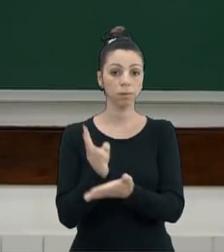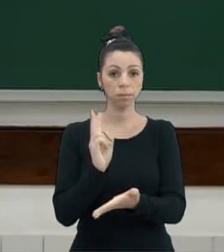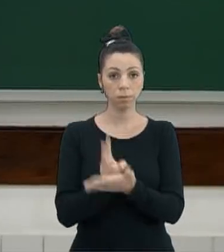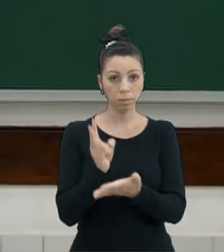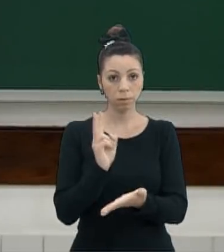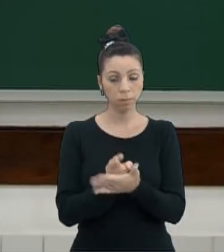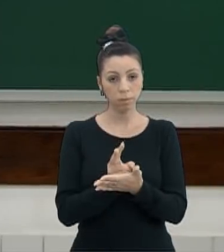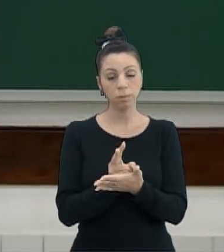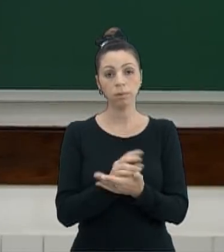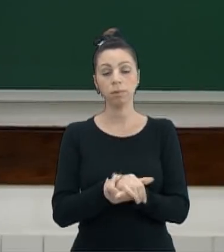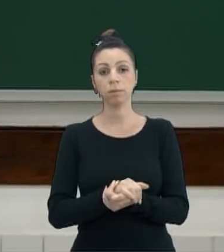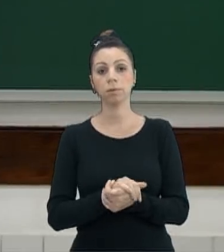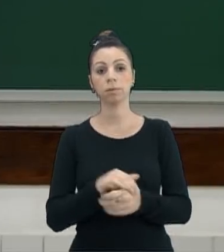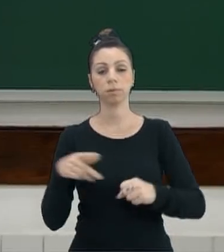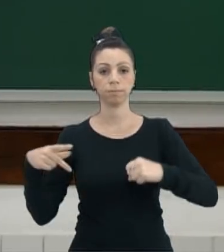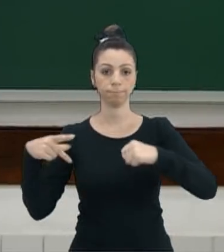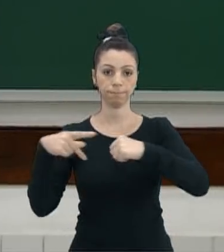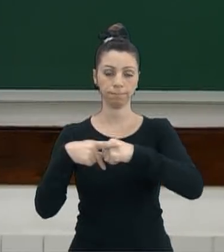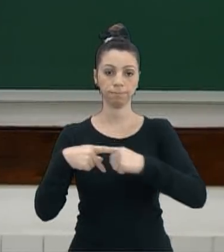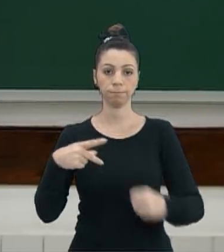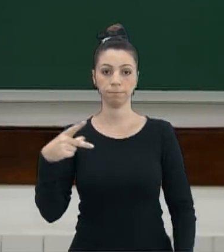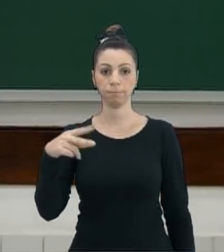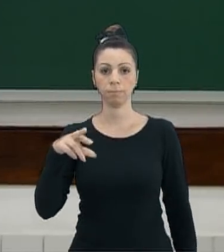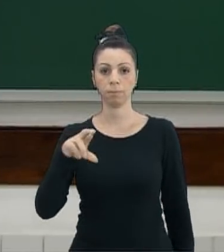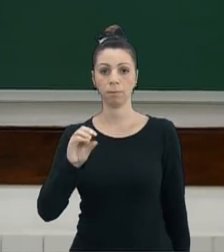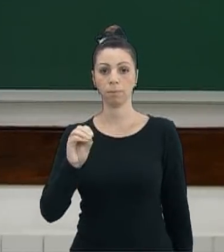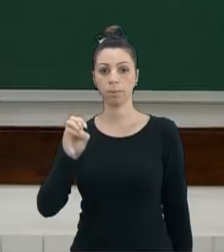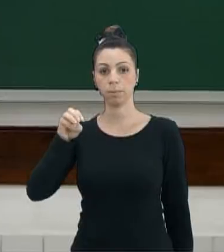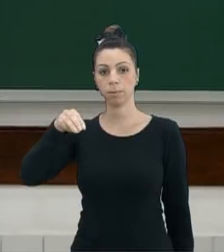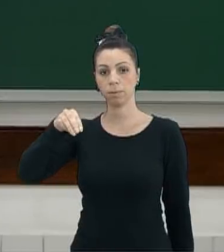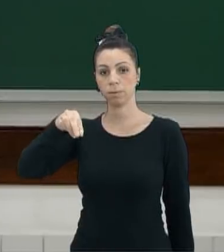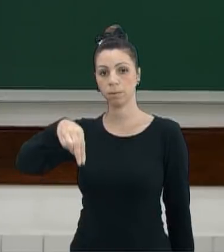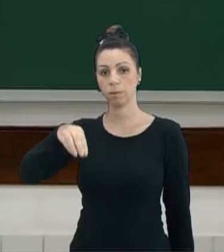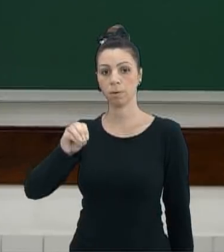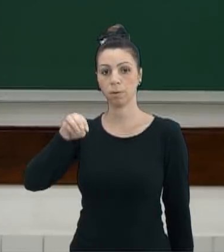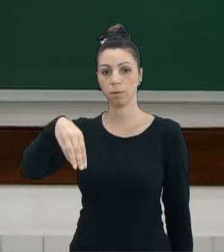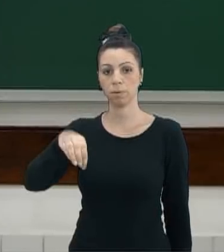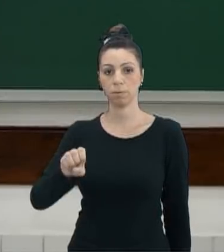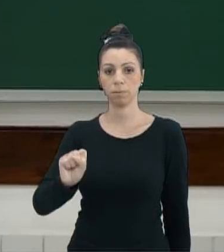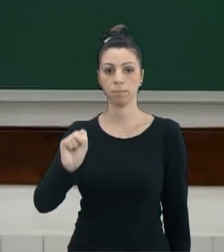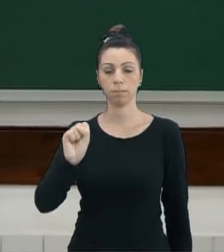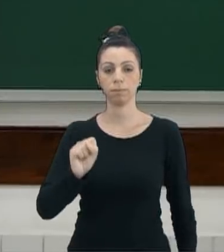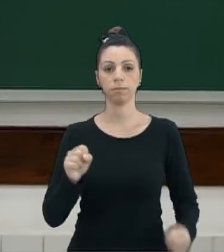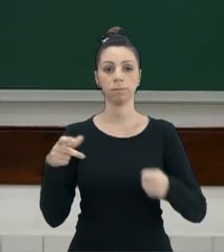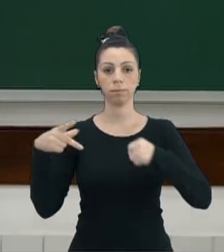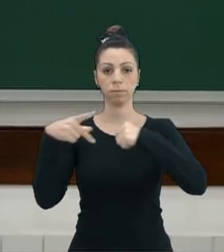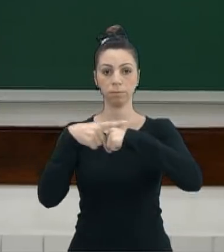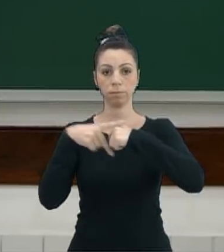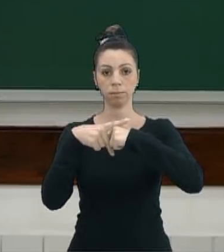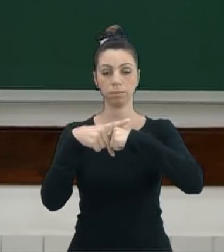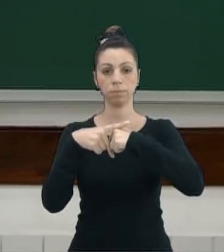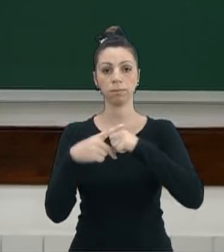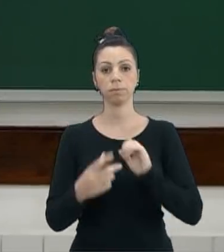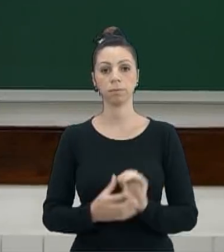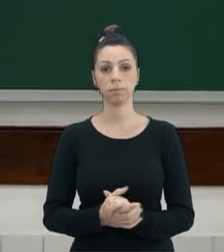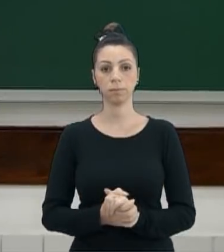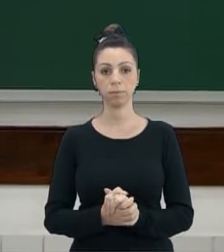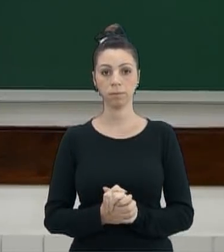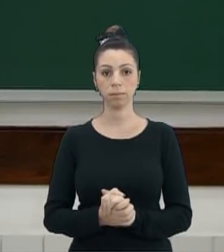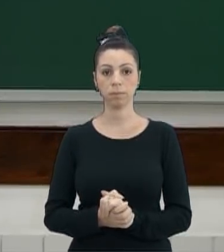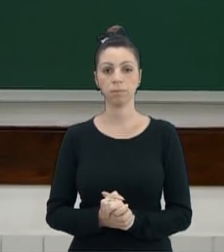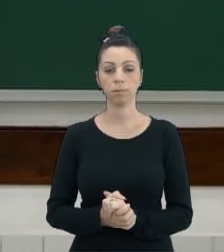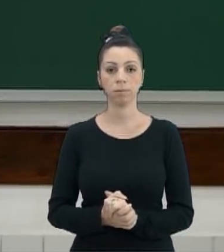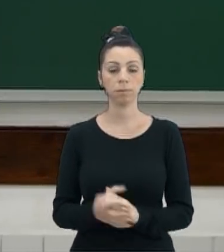falando sobre os pronomes. Vocês lembram que nós falamos nas aulas passadas, na aula passada, aliás, que nós começamos o